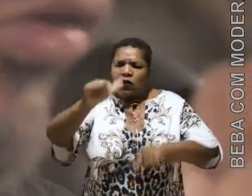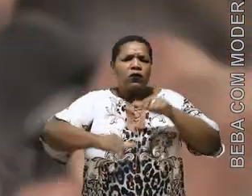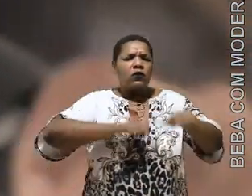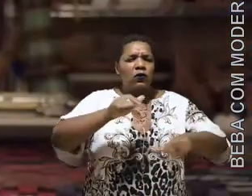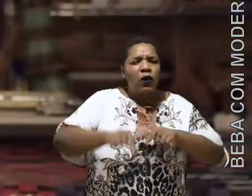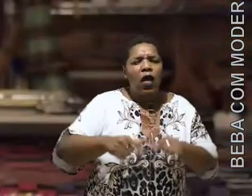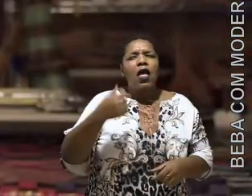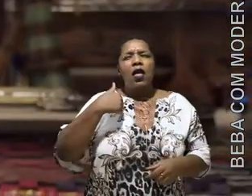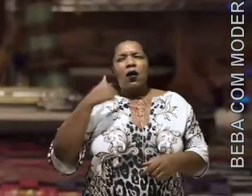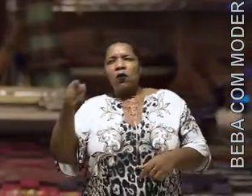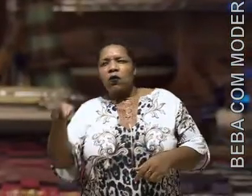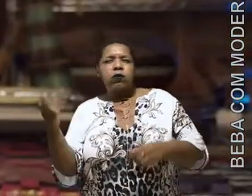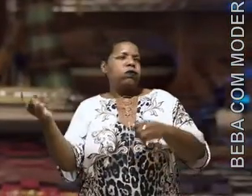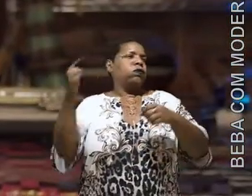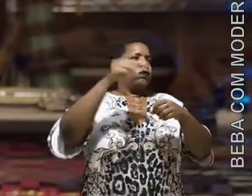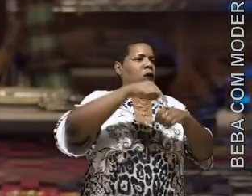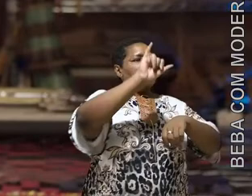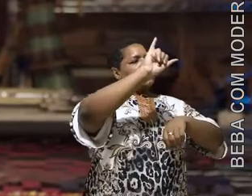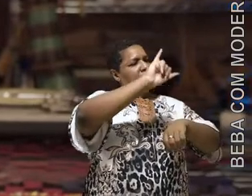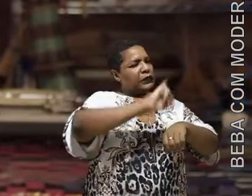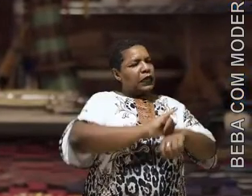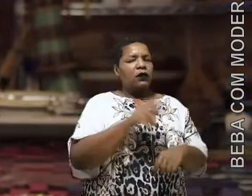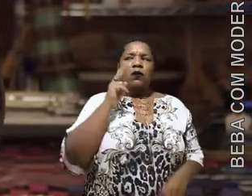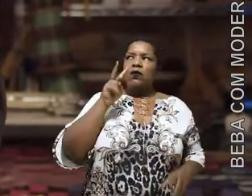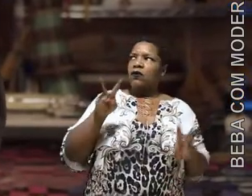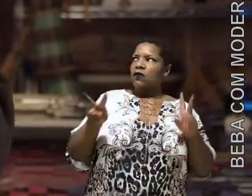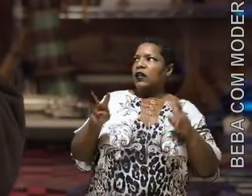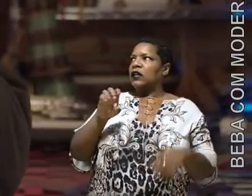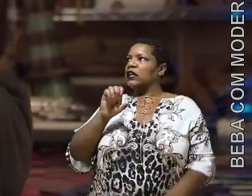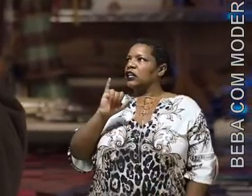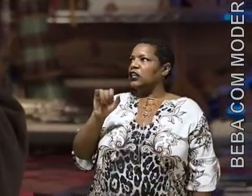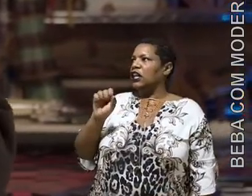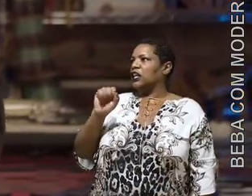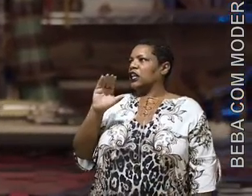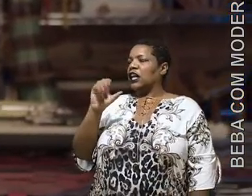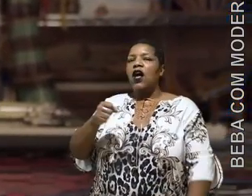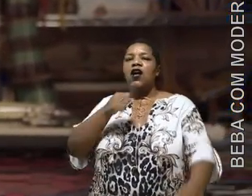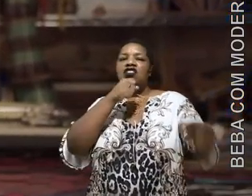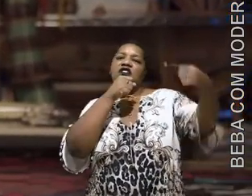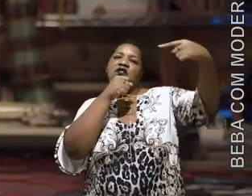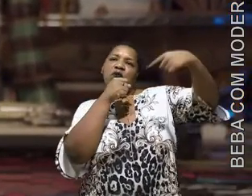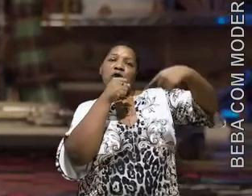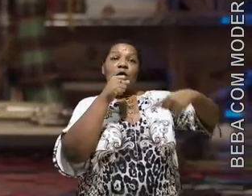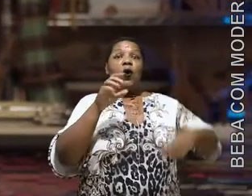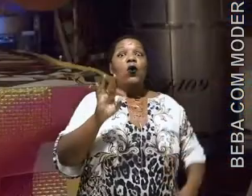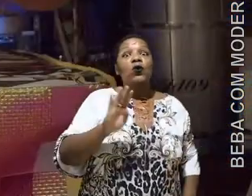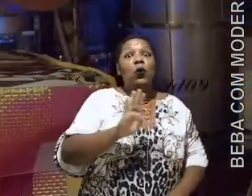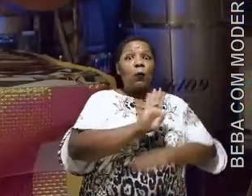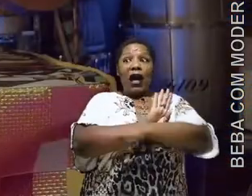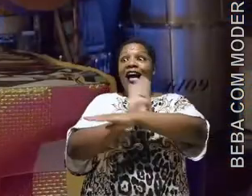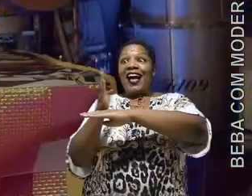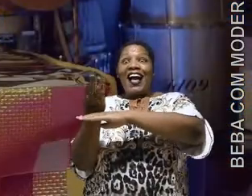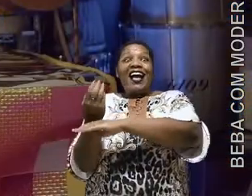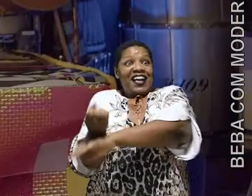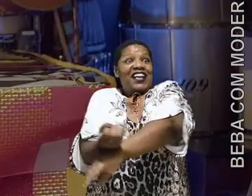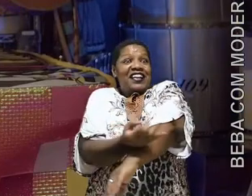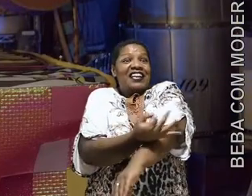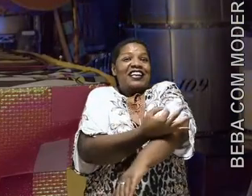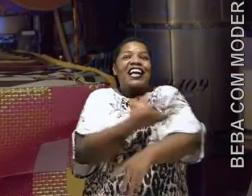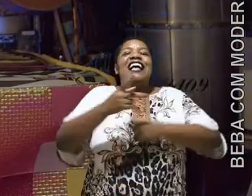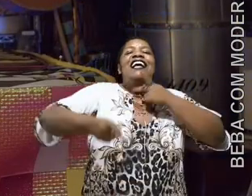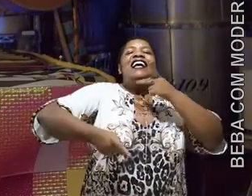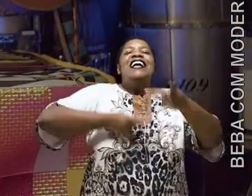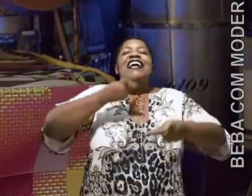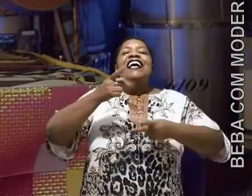melhora de trabalho suburbano no centro tributo às artes de Tony Jéssica Balbino a gás dá para falar ao microfone tubarão na